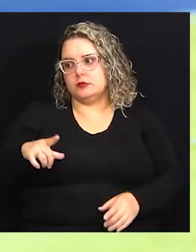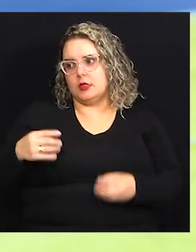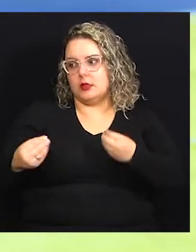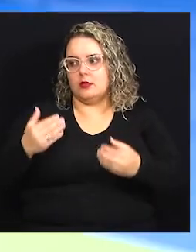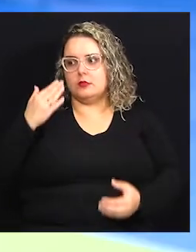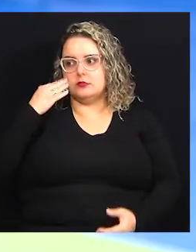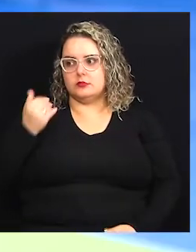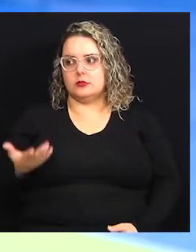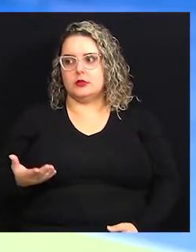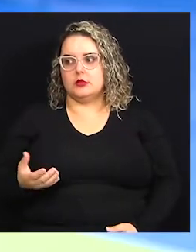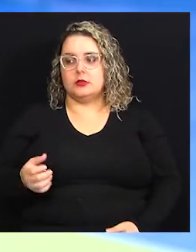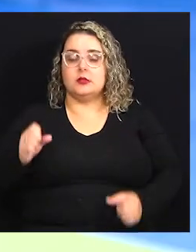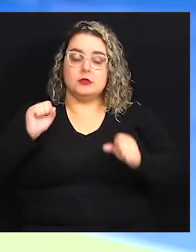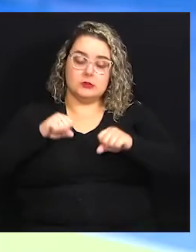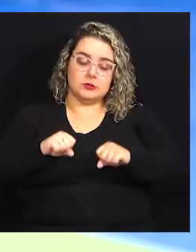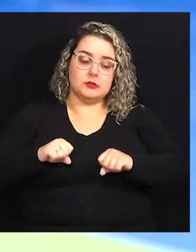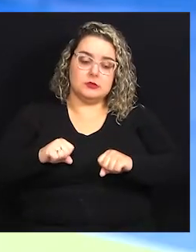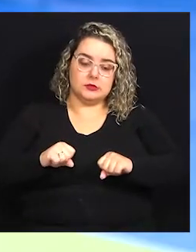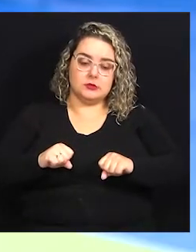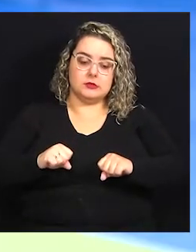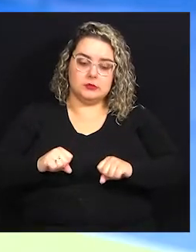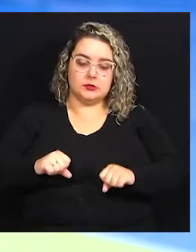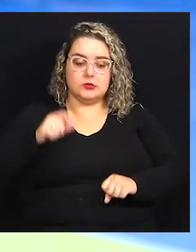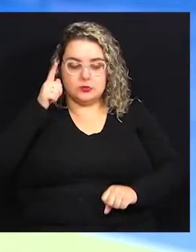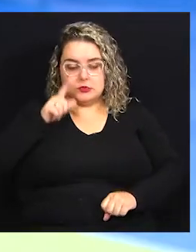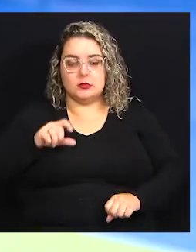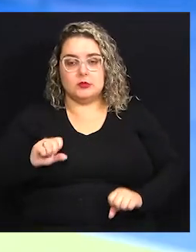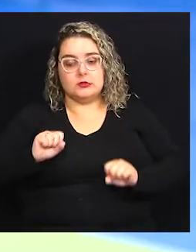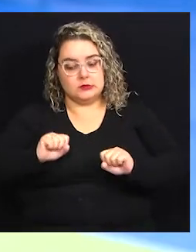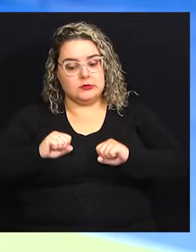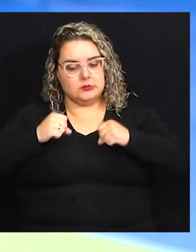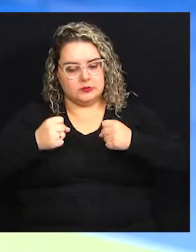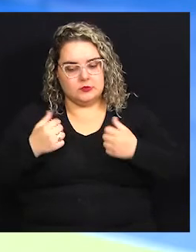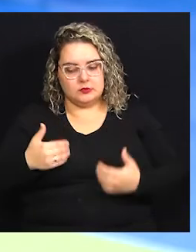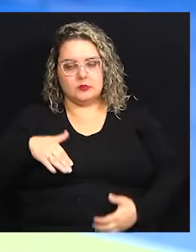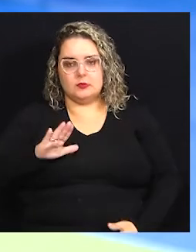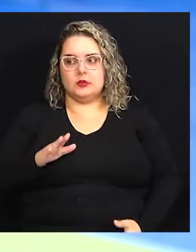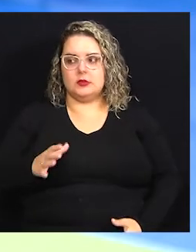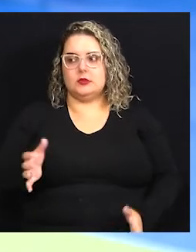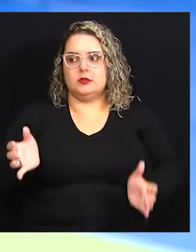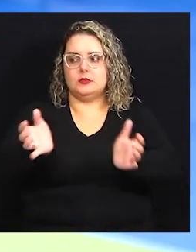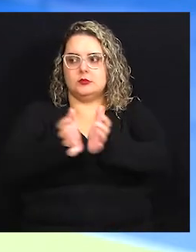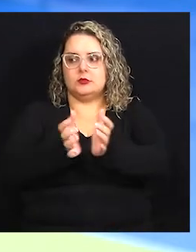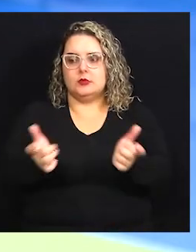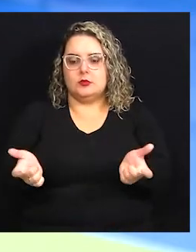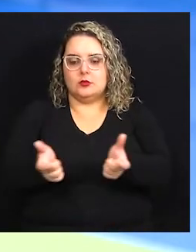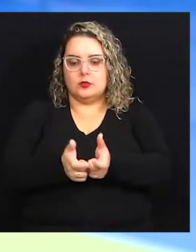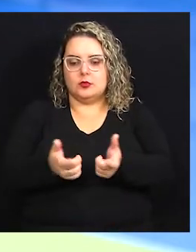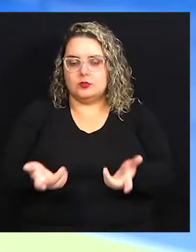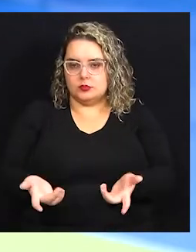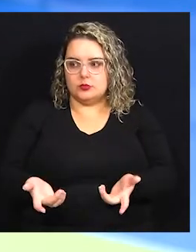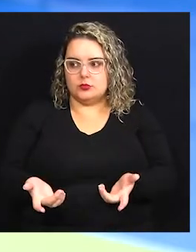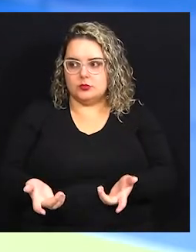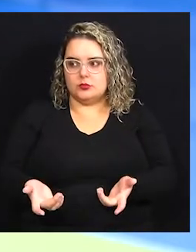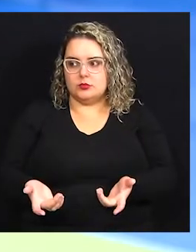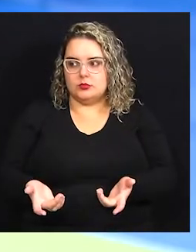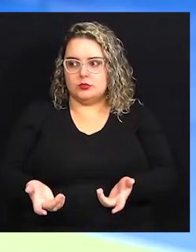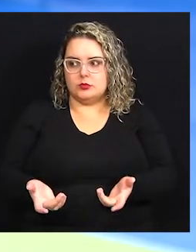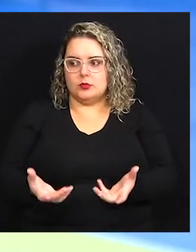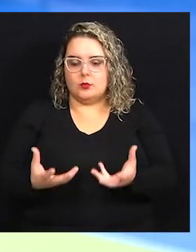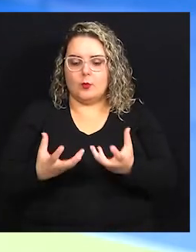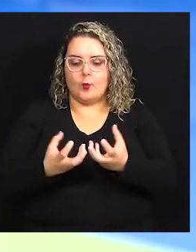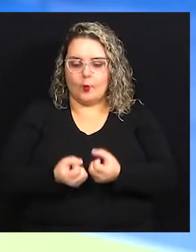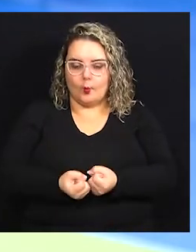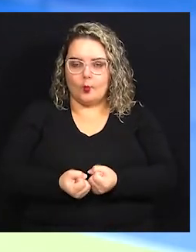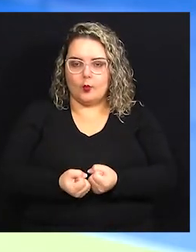isso? Dá se a gente se reforçar. A gente tem que se reforçar. Como eu falei agora há pouco, a gente está com um elenco curto, ele está com um